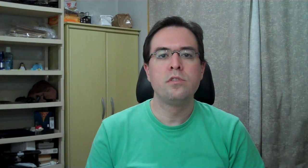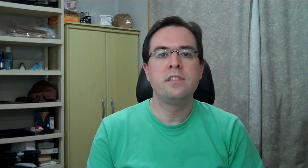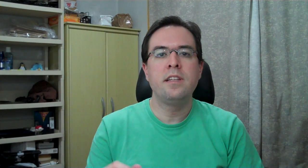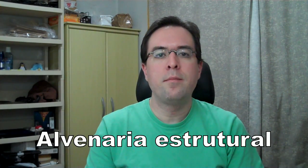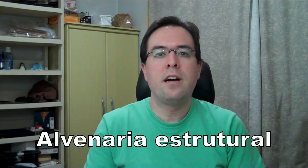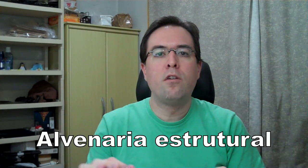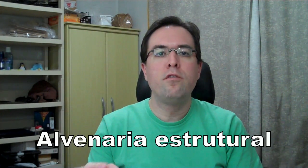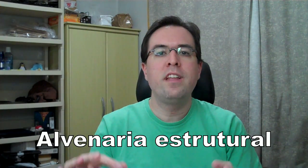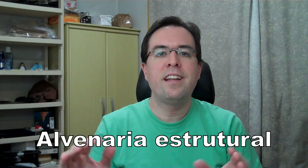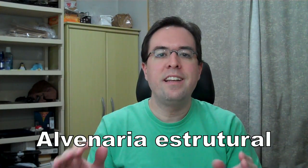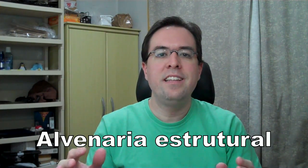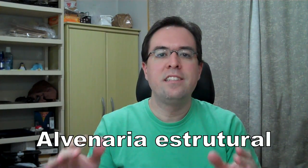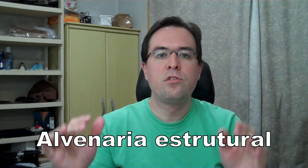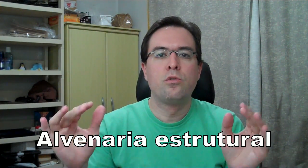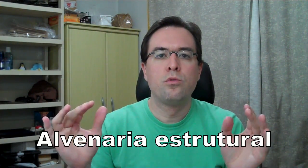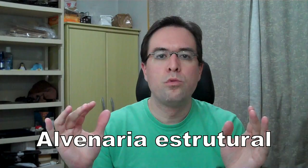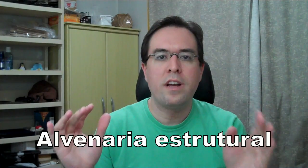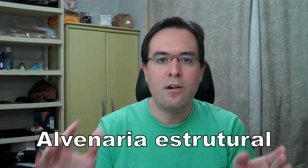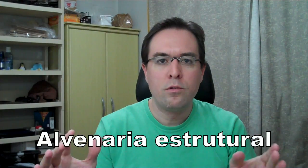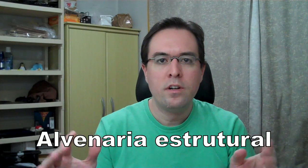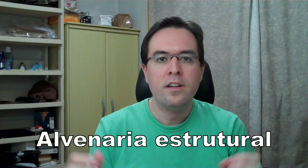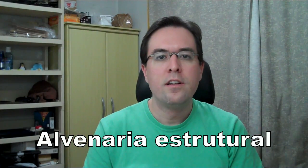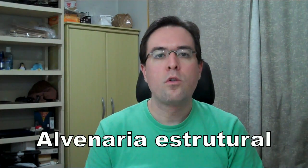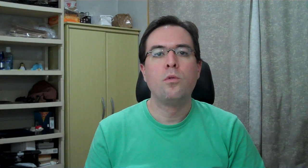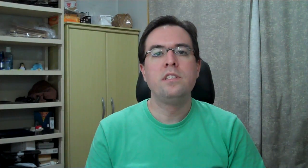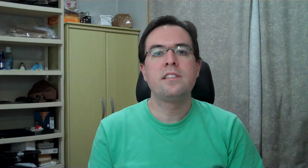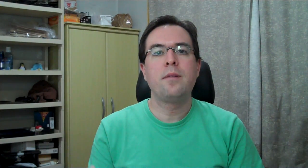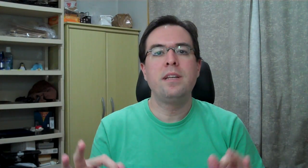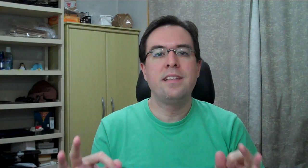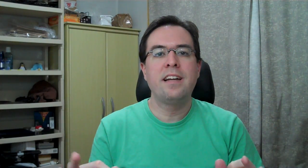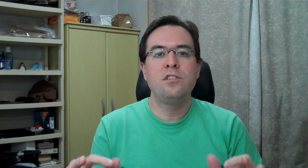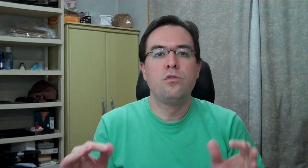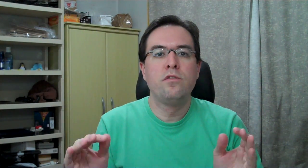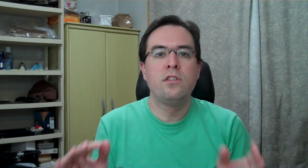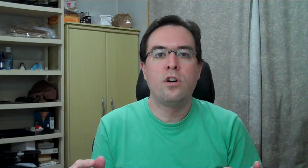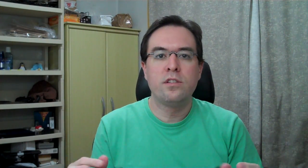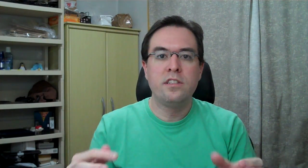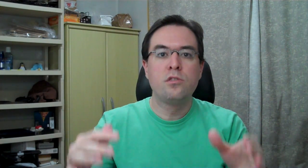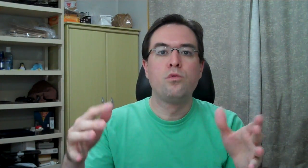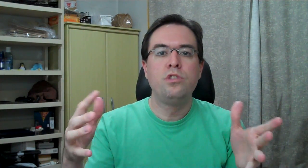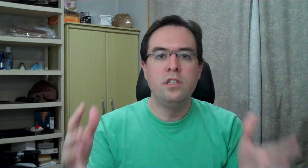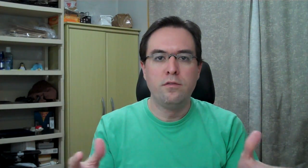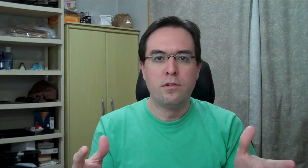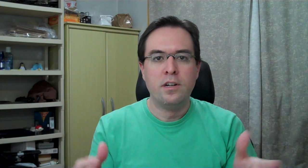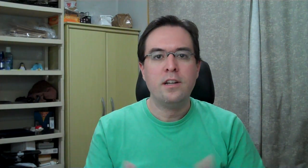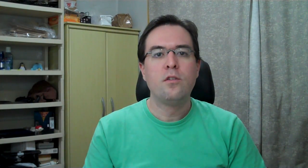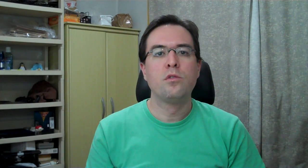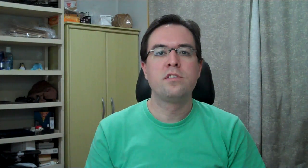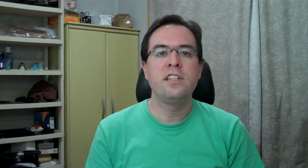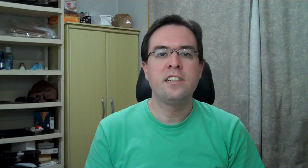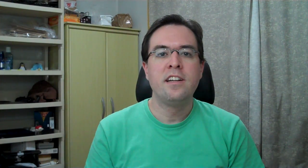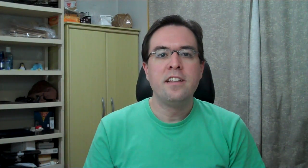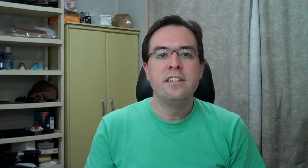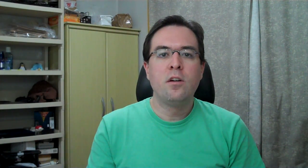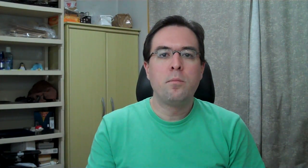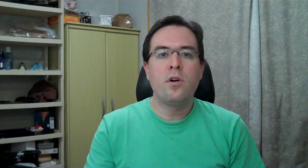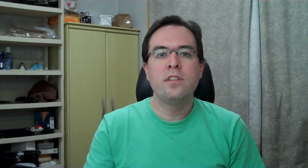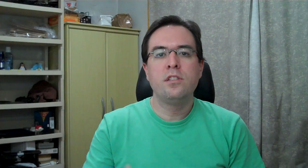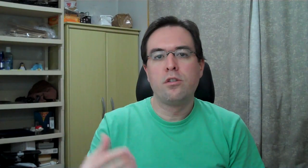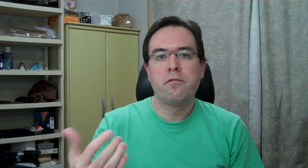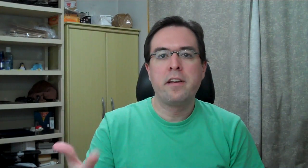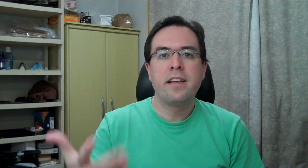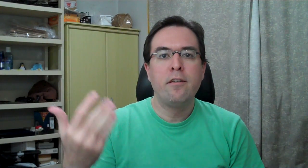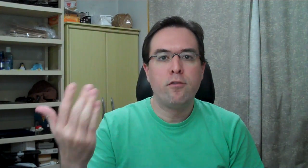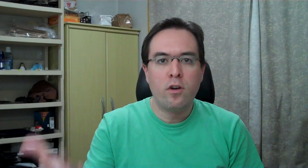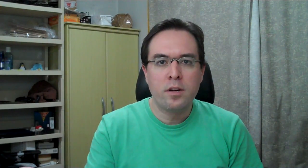construídos no sistema alvenaria estrutural, com estabilidade duvidosa, discutível, ou seja, não